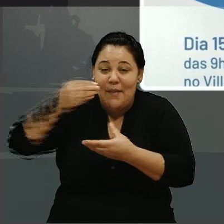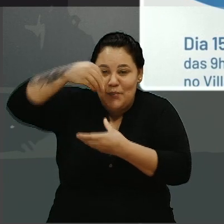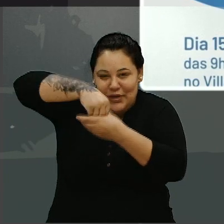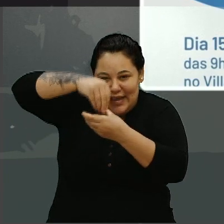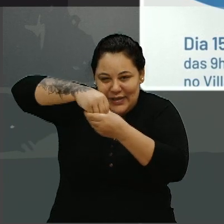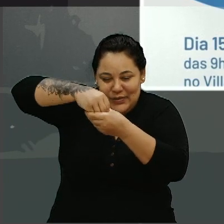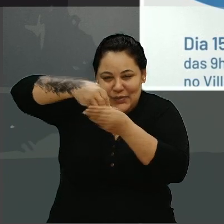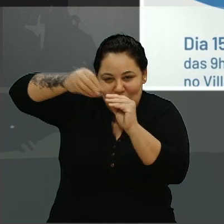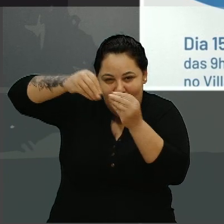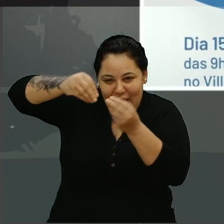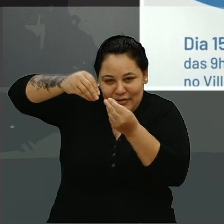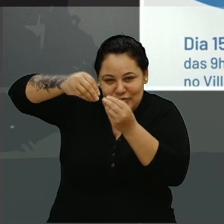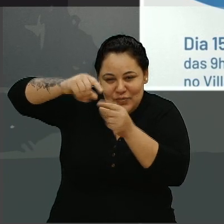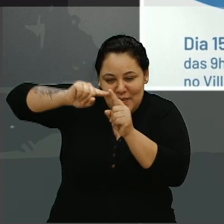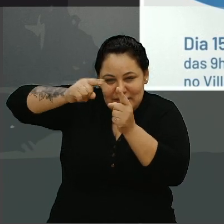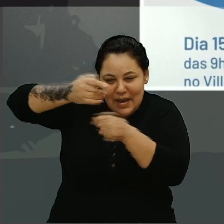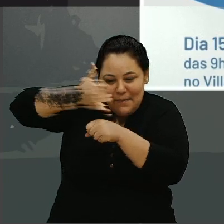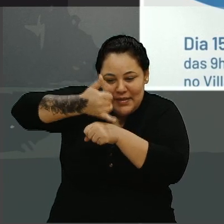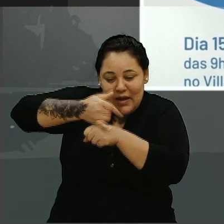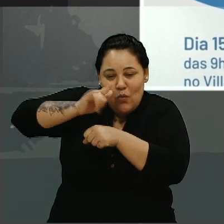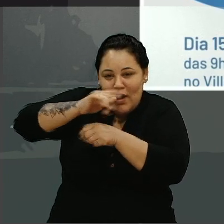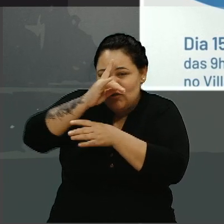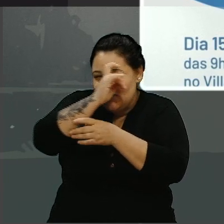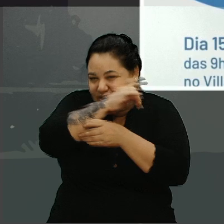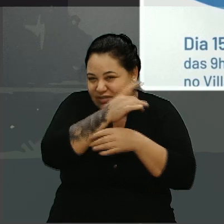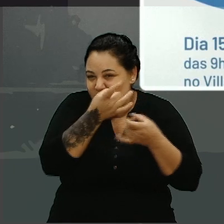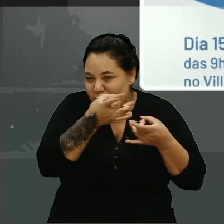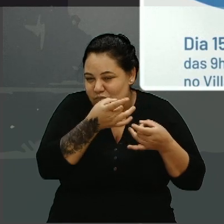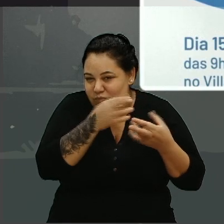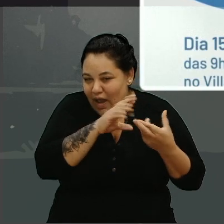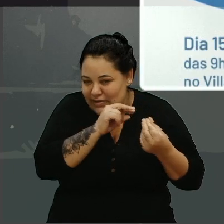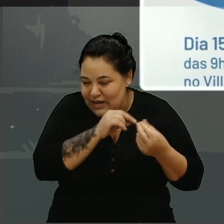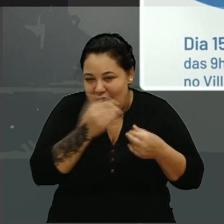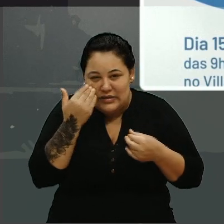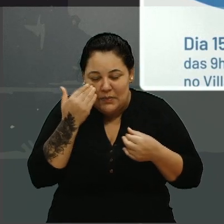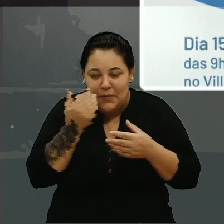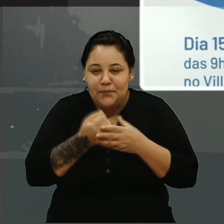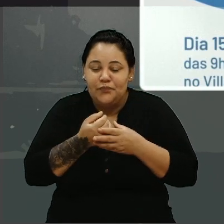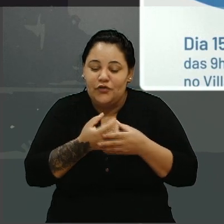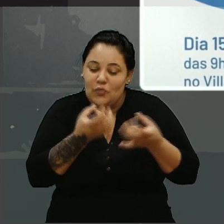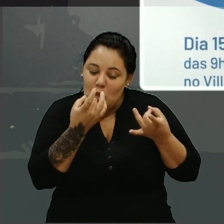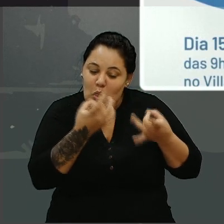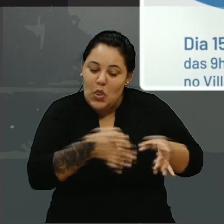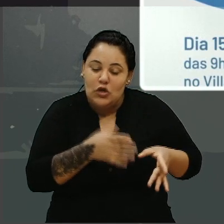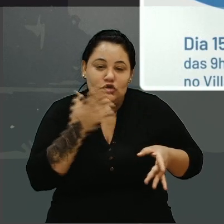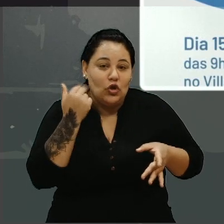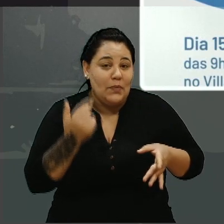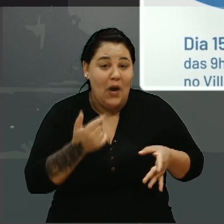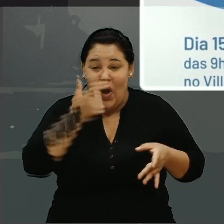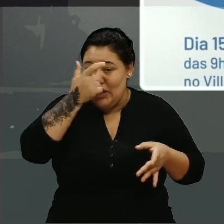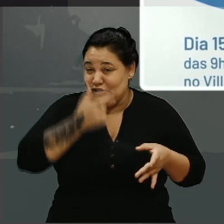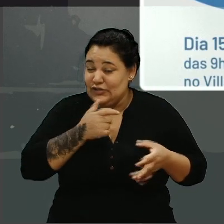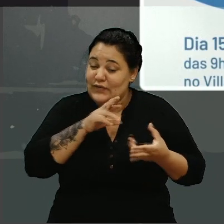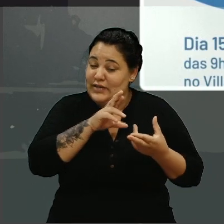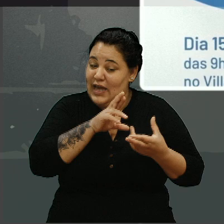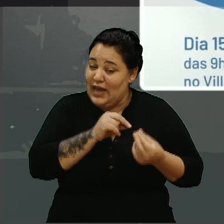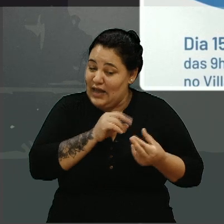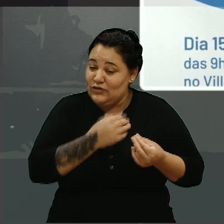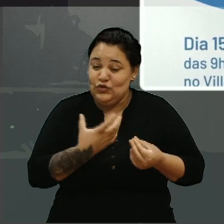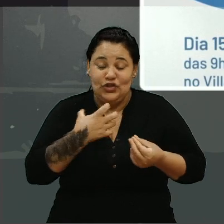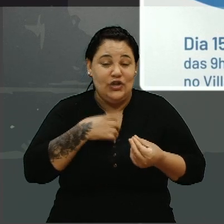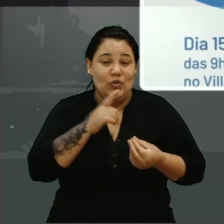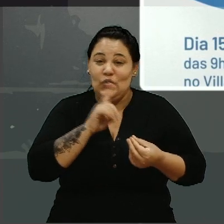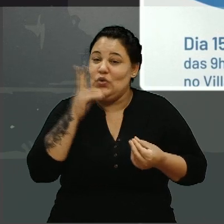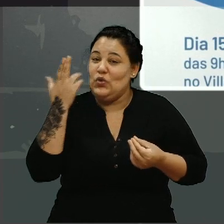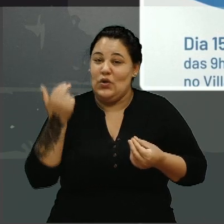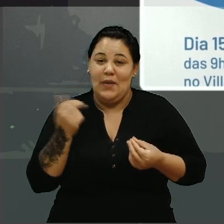é um material de difícil reciclabilidade. A gente coloca no lixo normal, achando que vai ser reciclado de maneira normal.